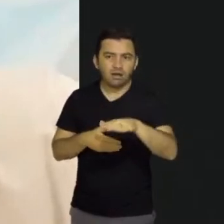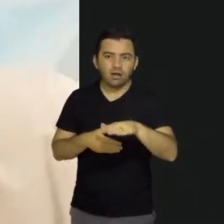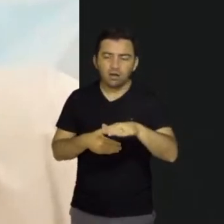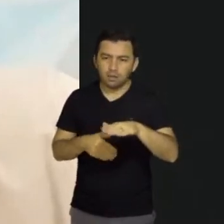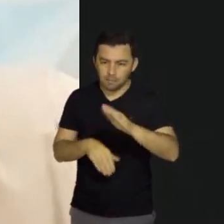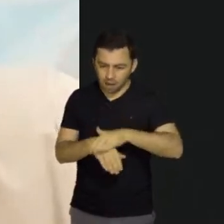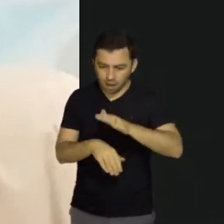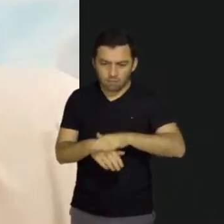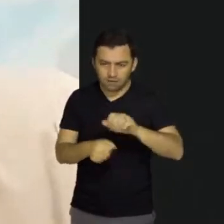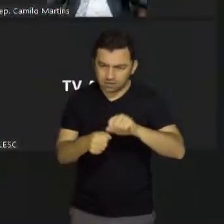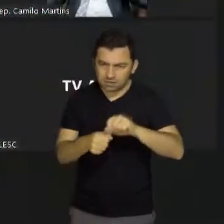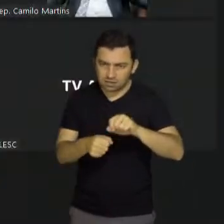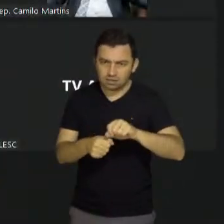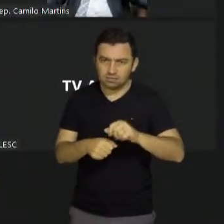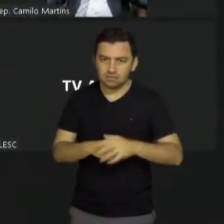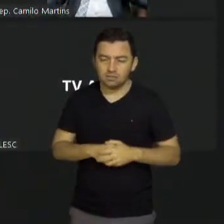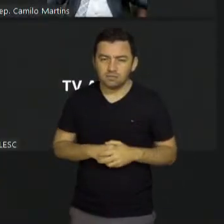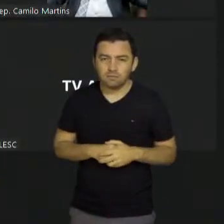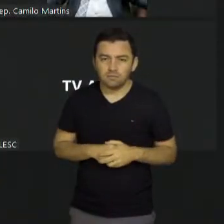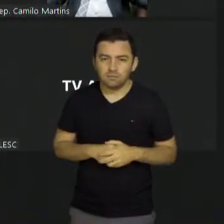ação.